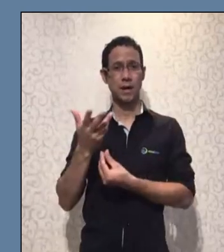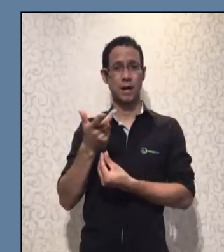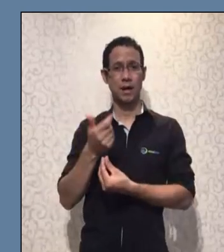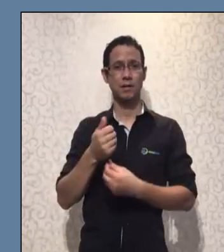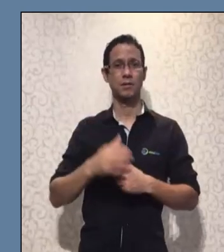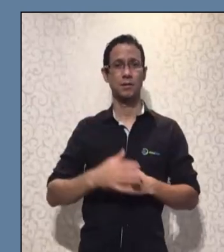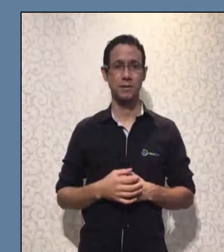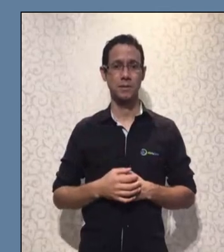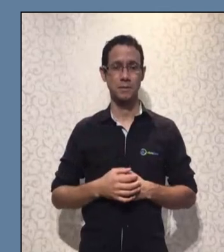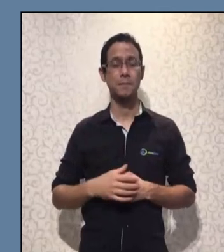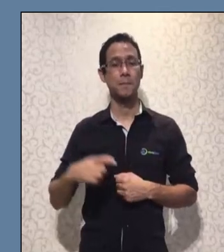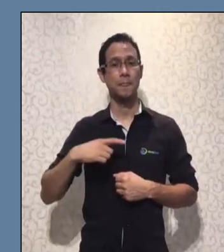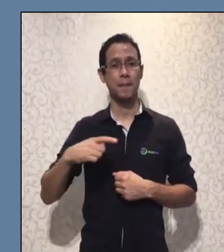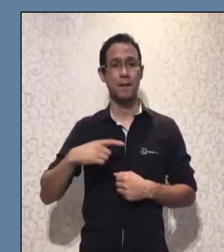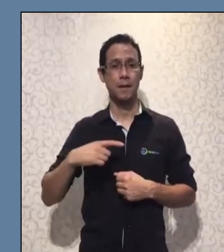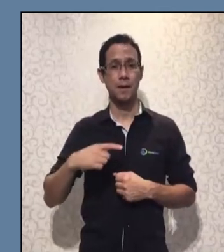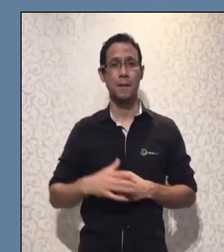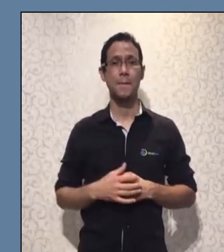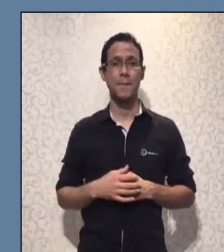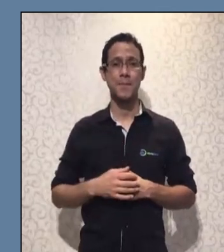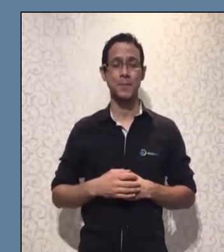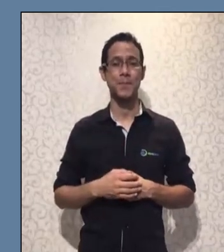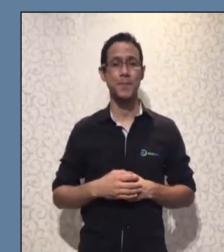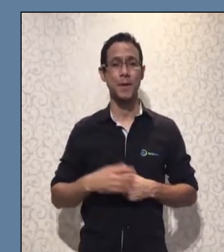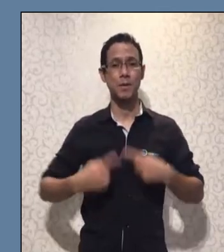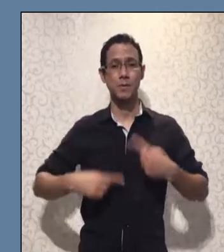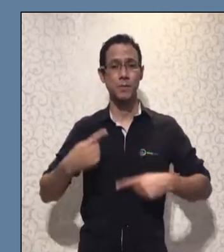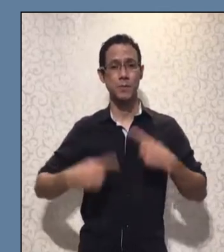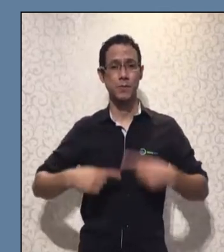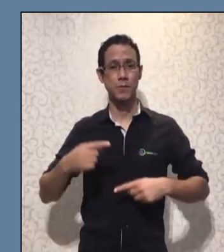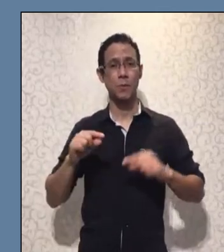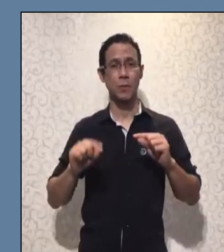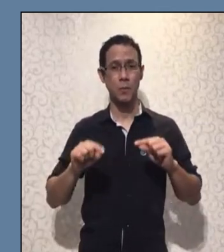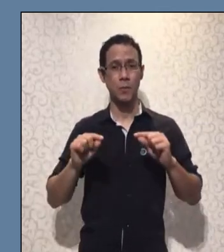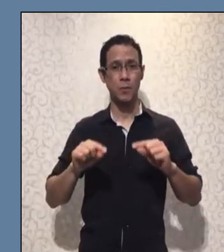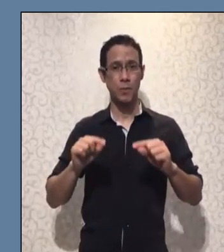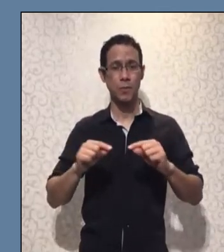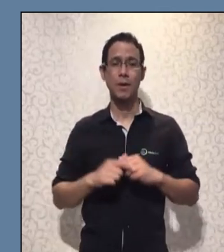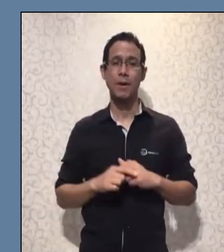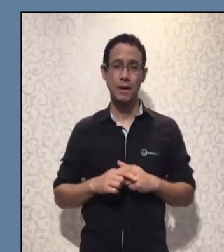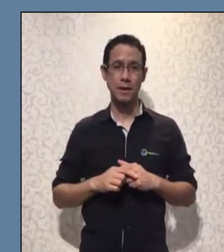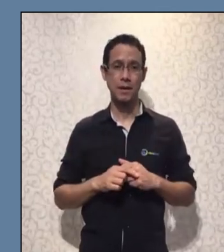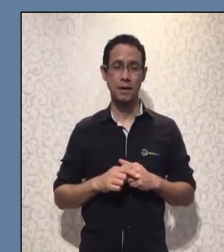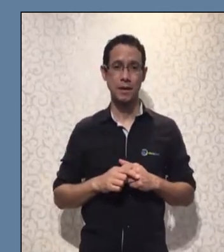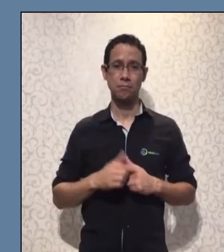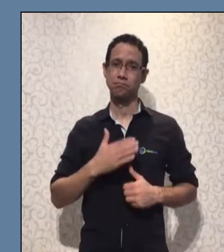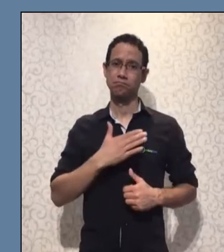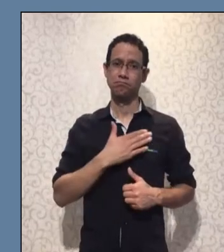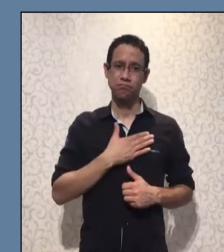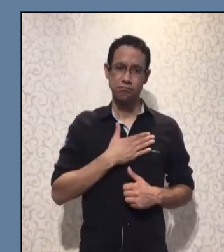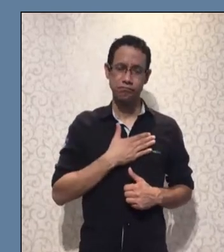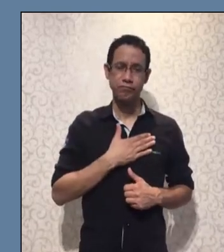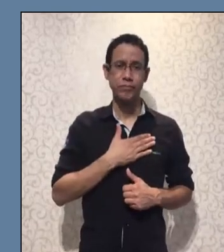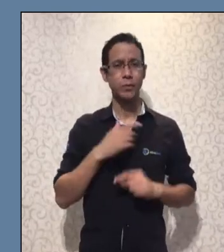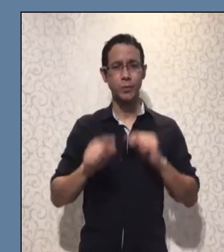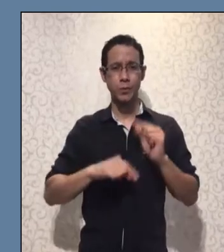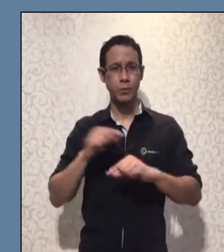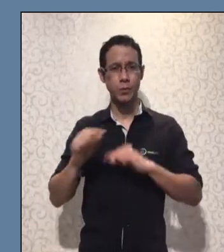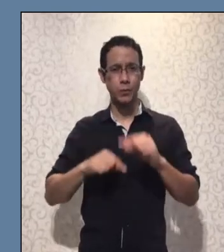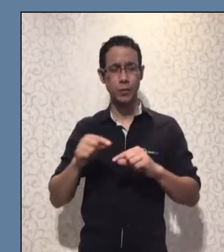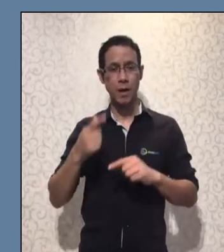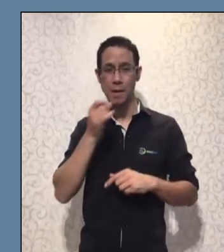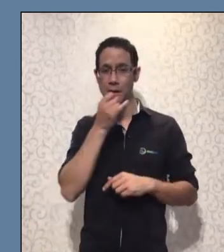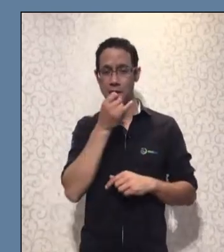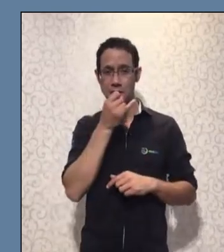deixando a discussão sobre esse patriotismo, mas enfim, ele é um museu, por ser talvez o